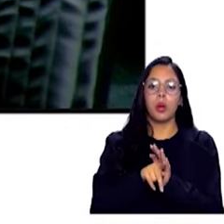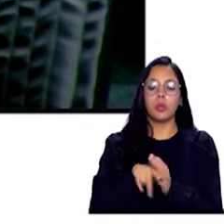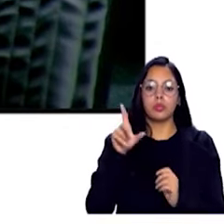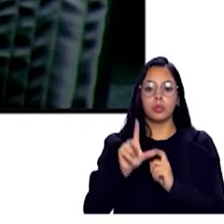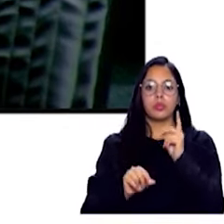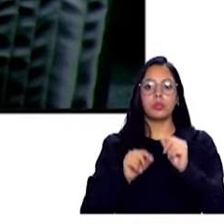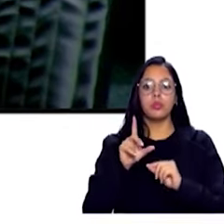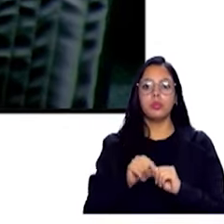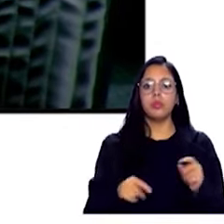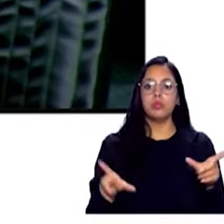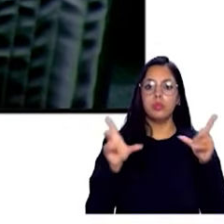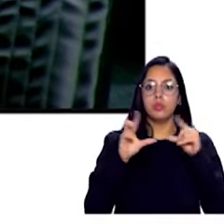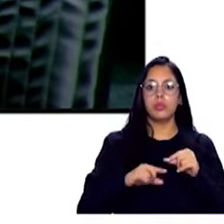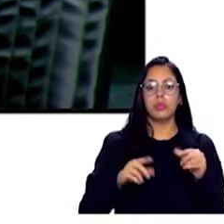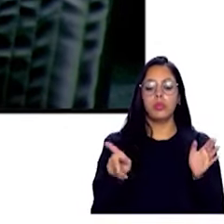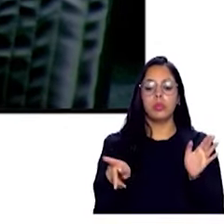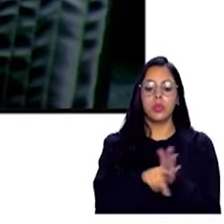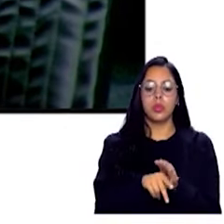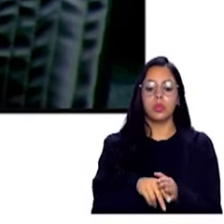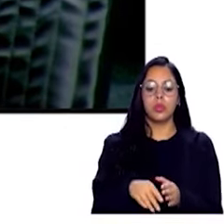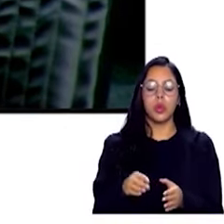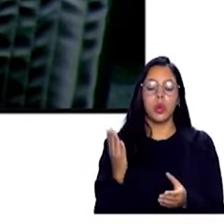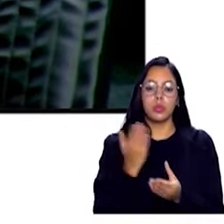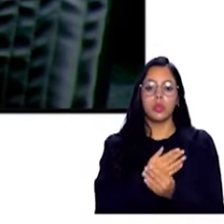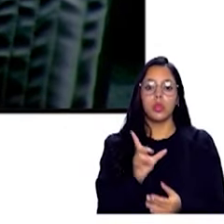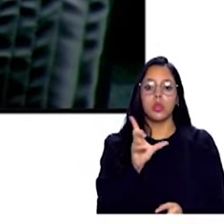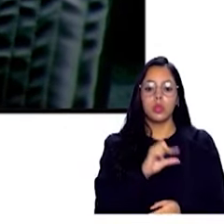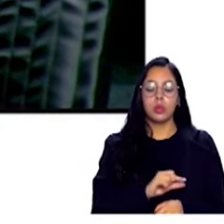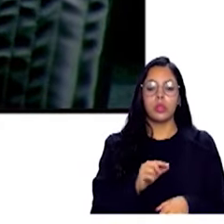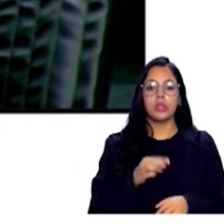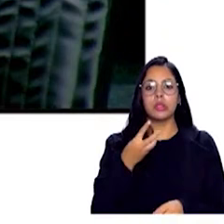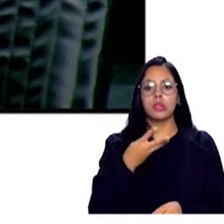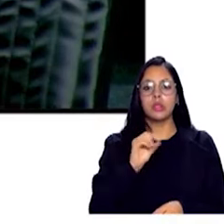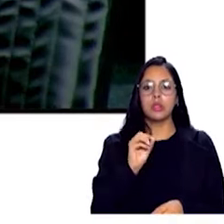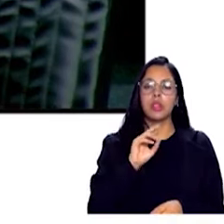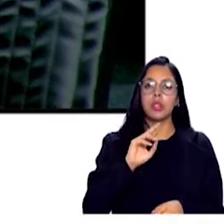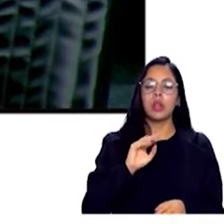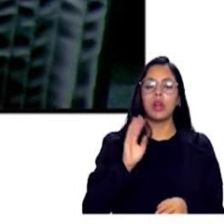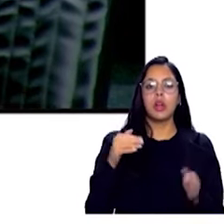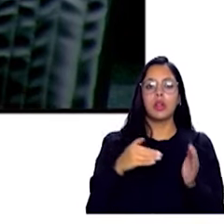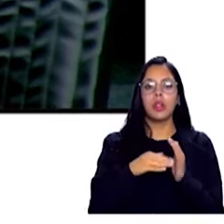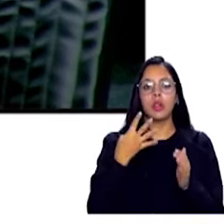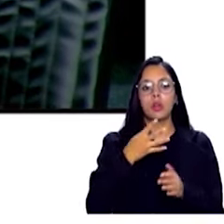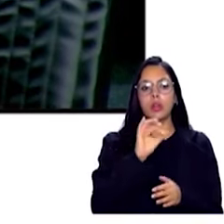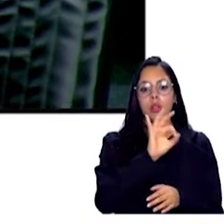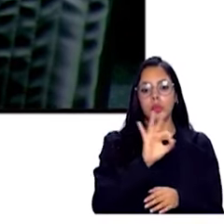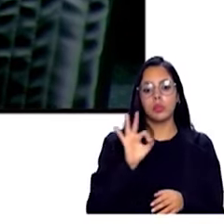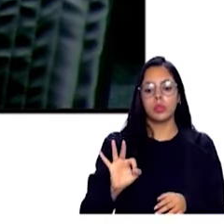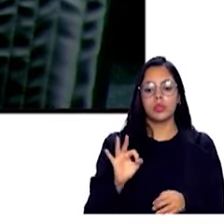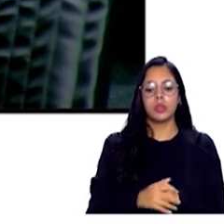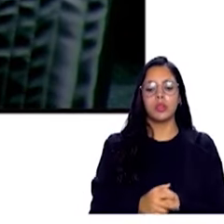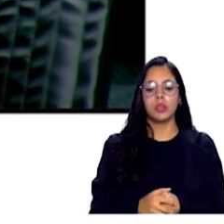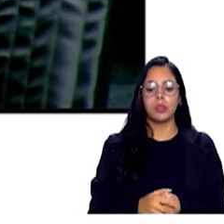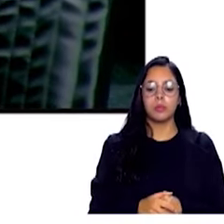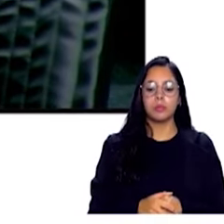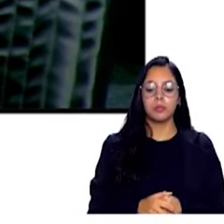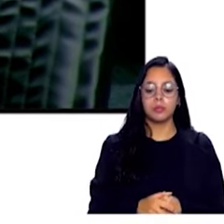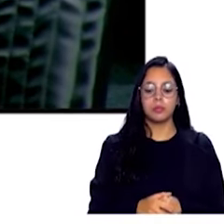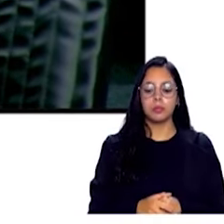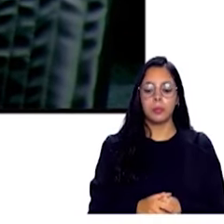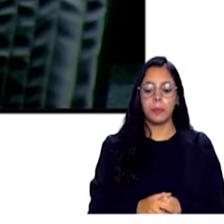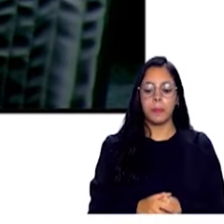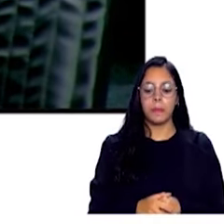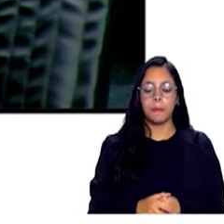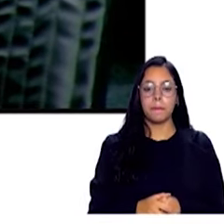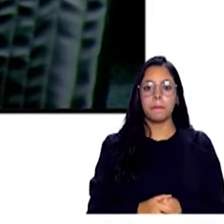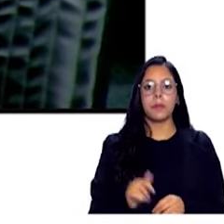quantitativo em 30 a 40% vamos dar de barato 50% porque eu não sei fazer conta mesmo assim